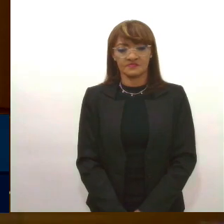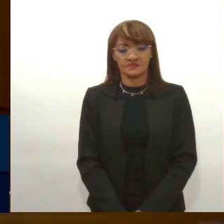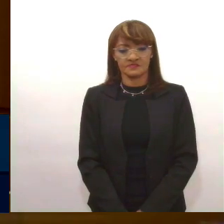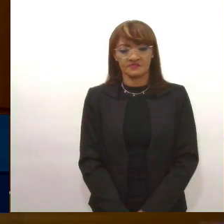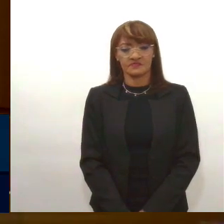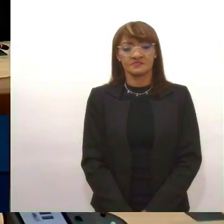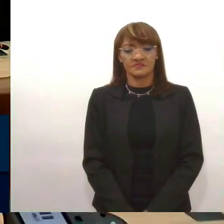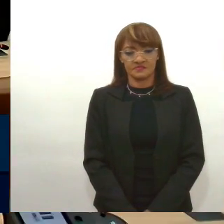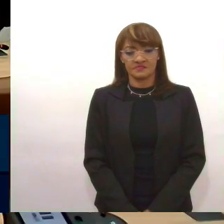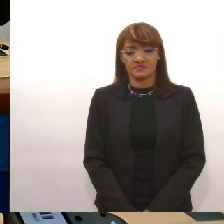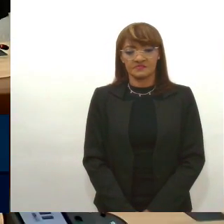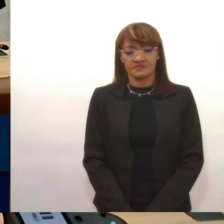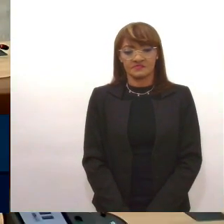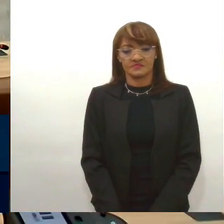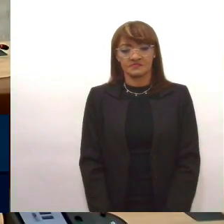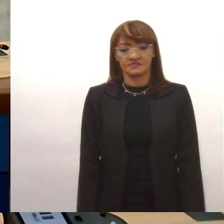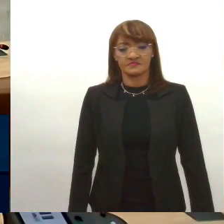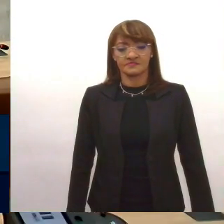ISO